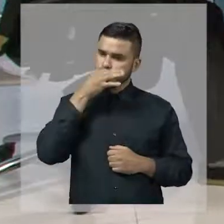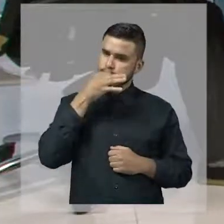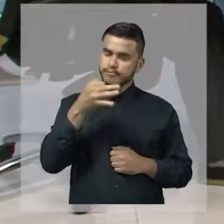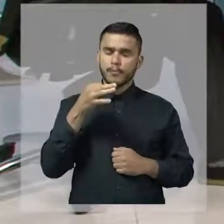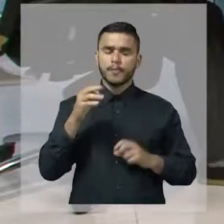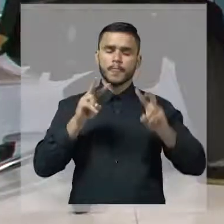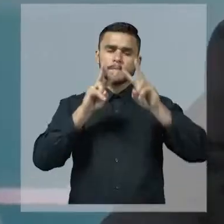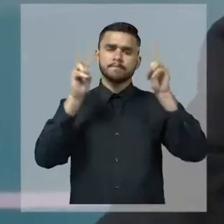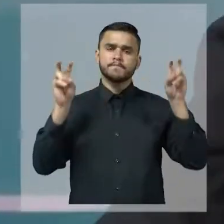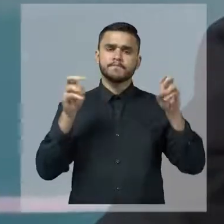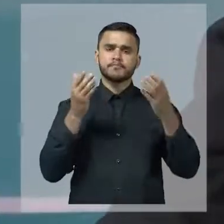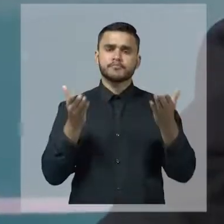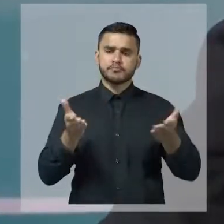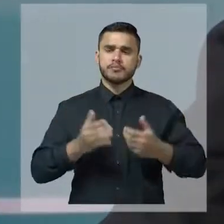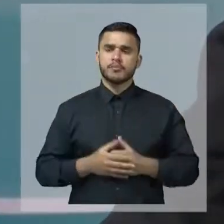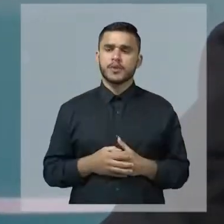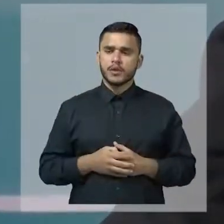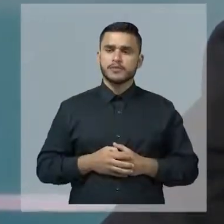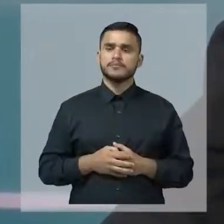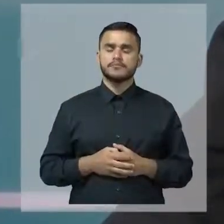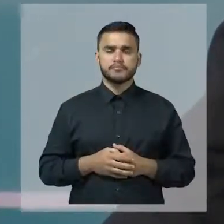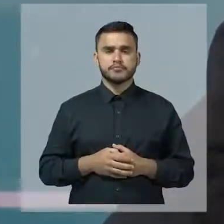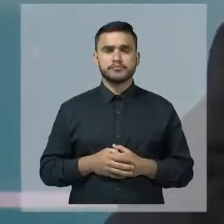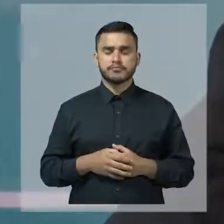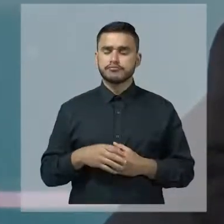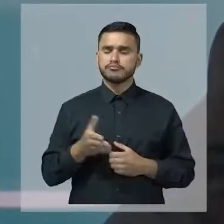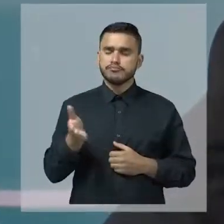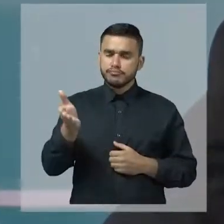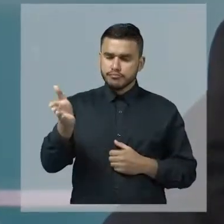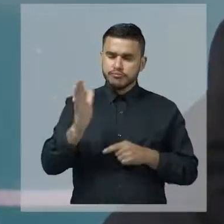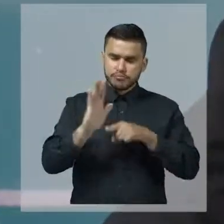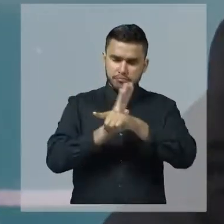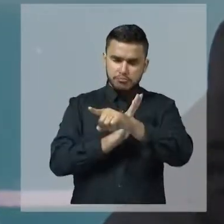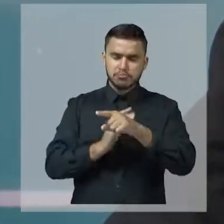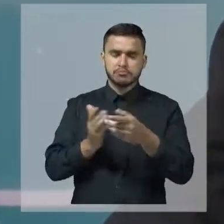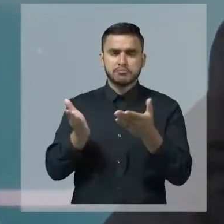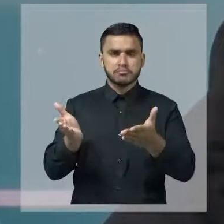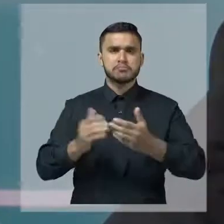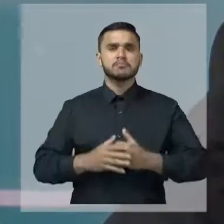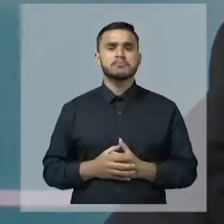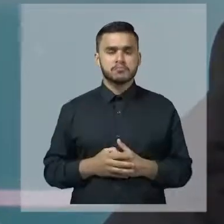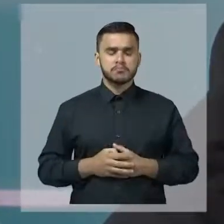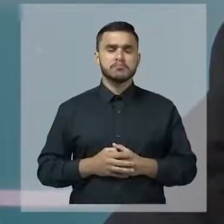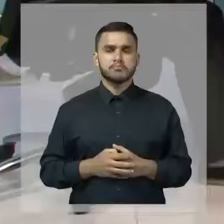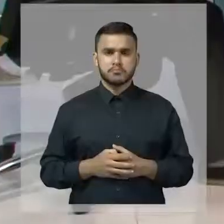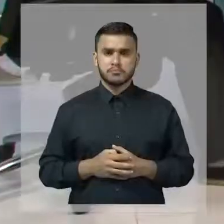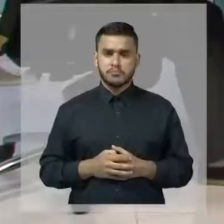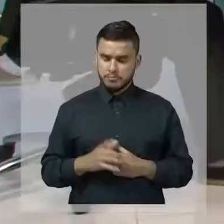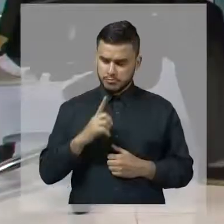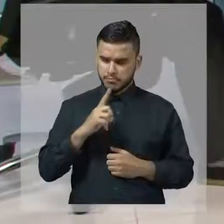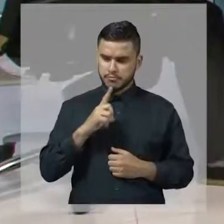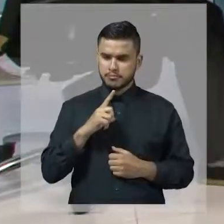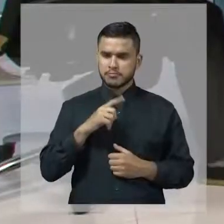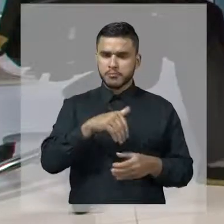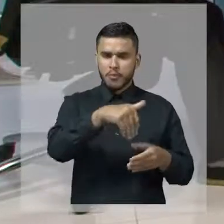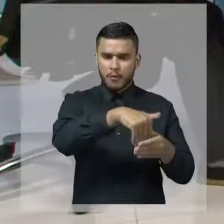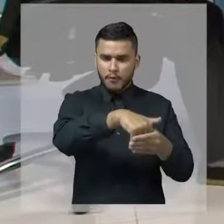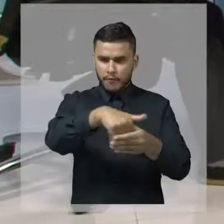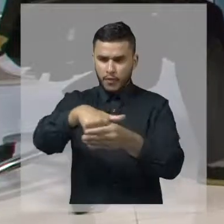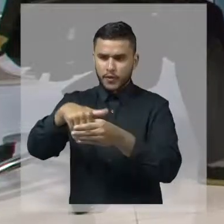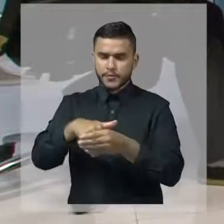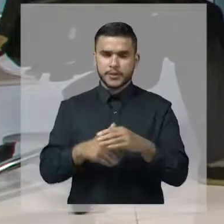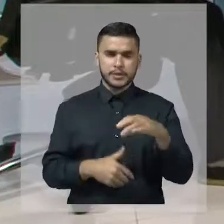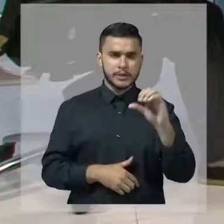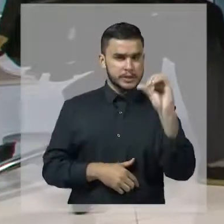percepção, Dr. Valmir. Primeiro, vamos discutir a manutenção por 6-5, com o voto de